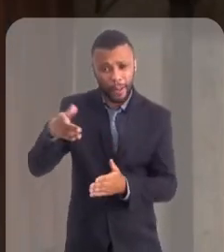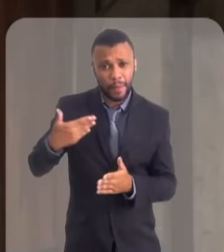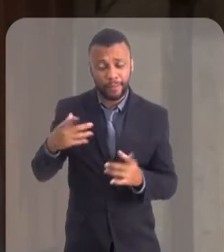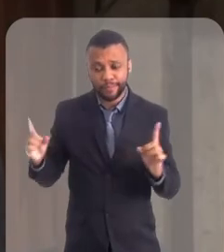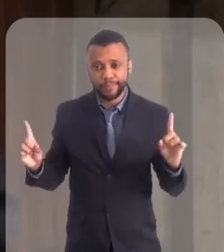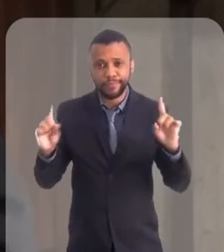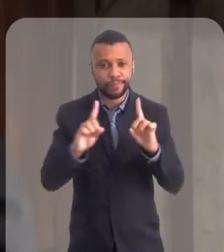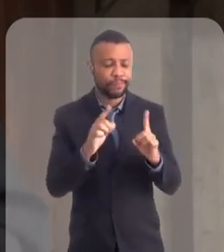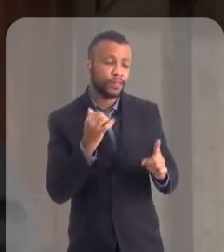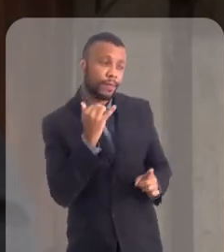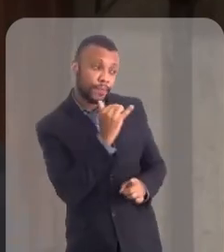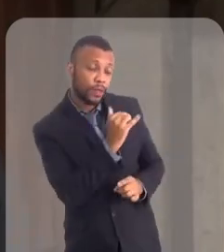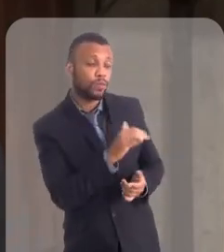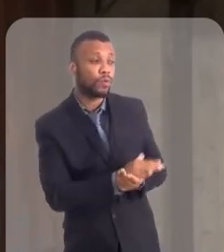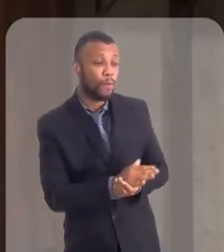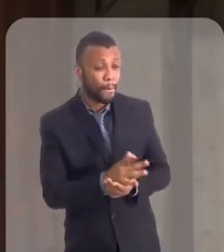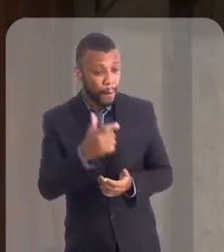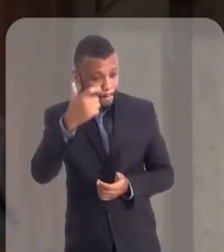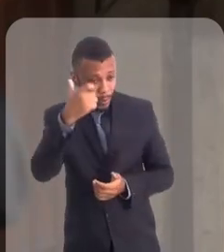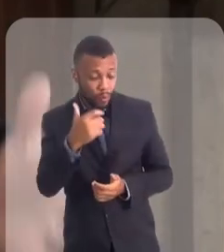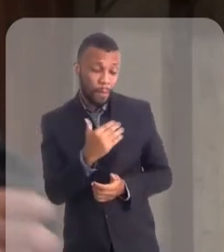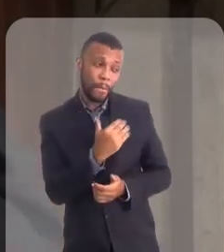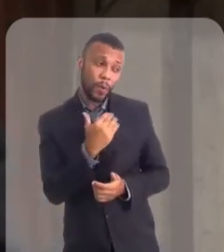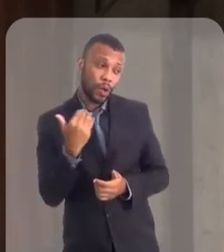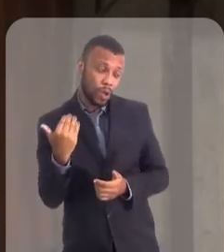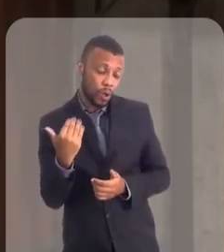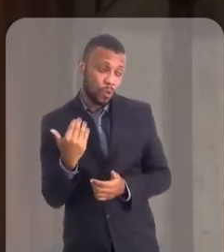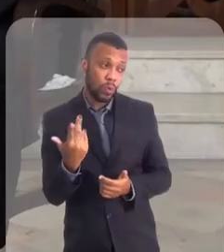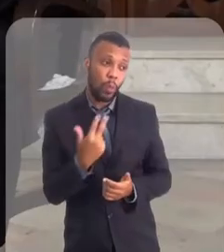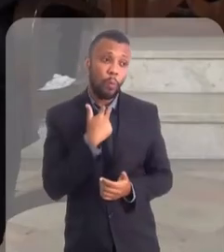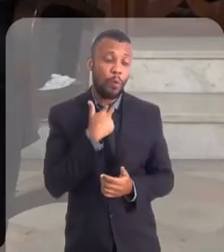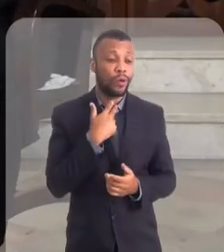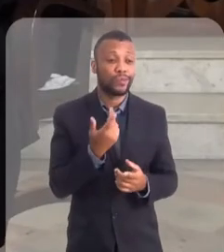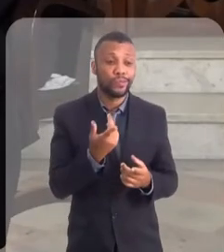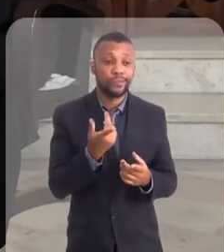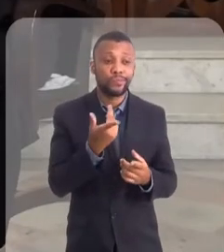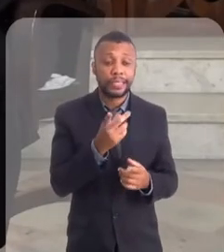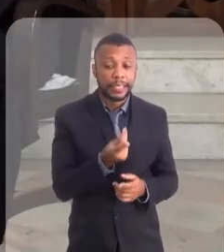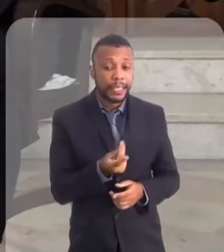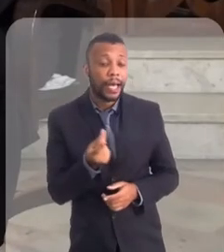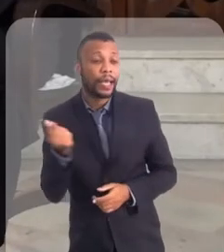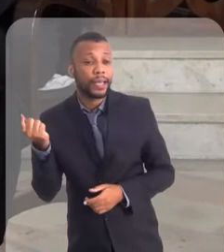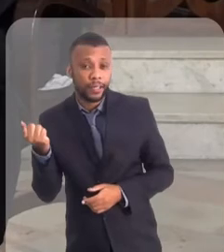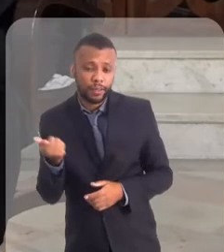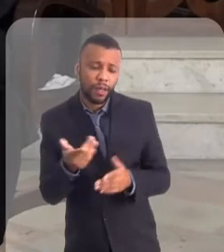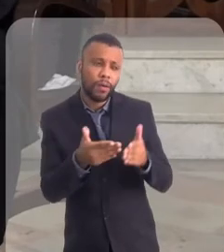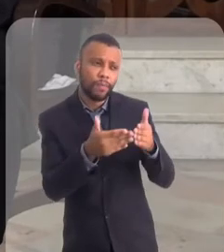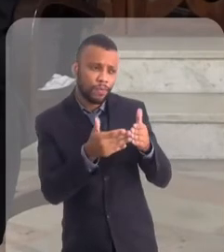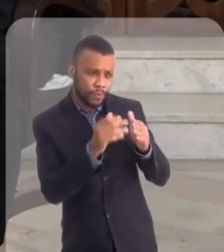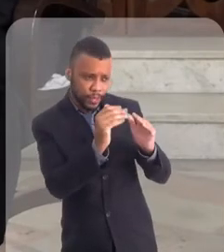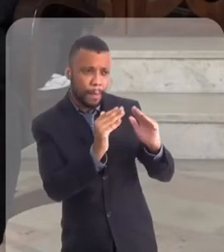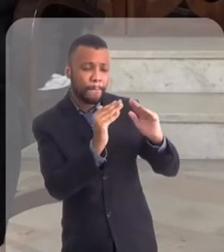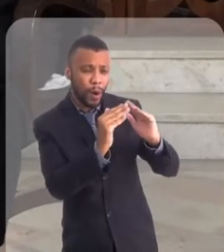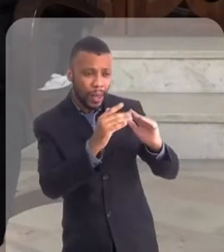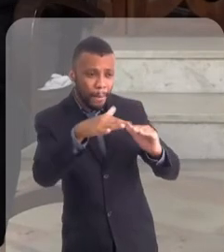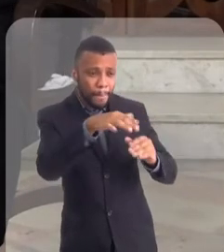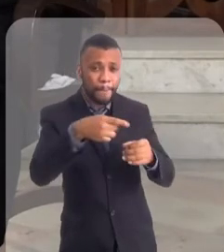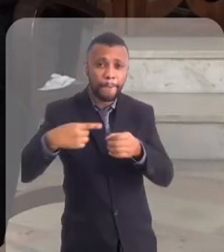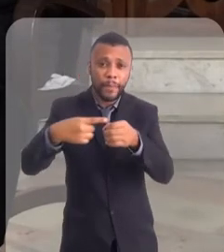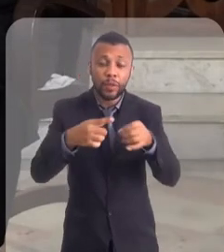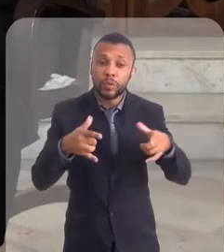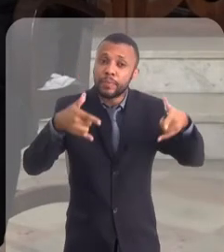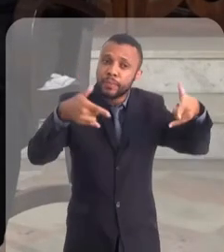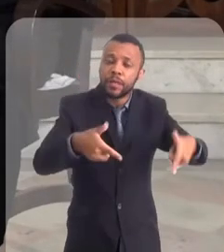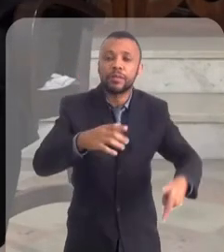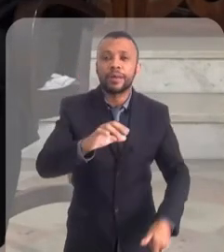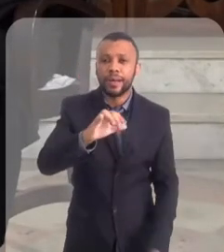meu falando, Padre Vitor, faleceu tal pessoa e eu não estou podendo sair daqui onde estou. Por favor, é aí no